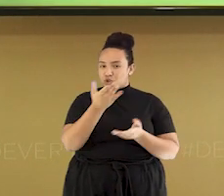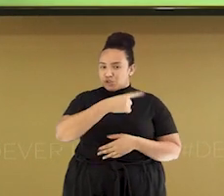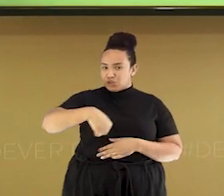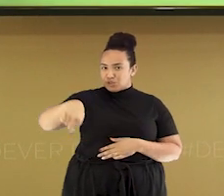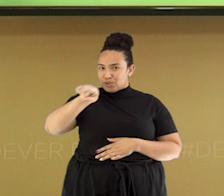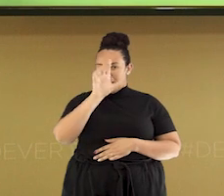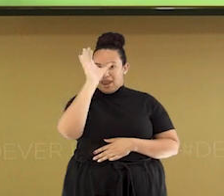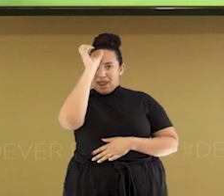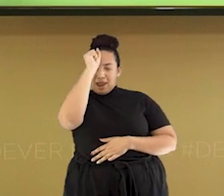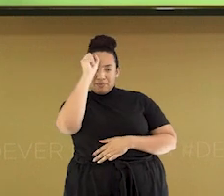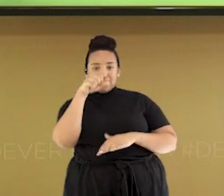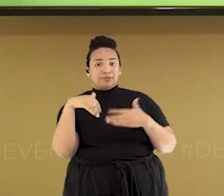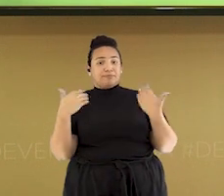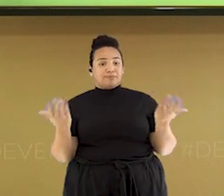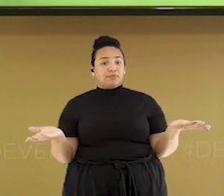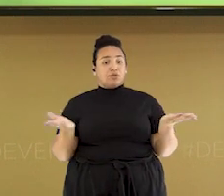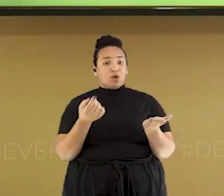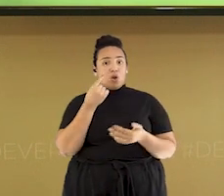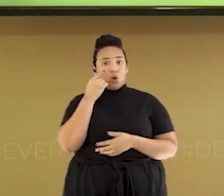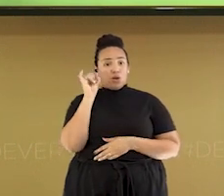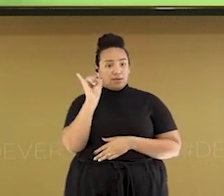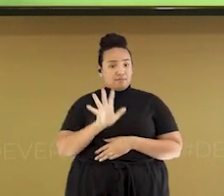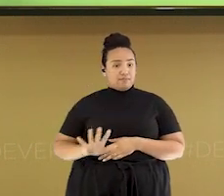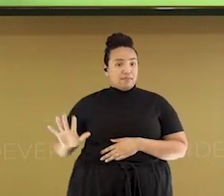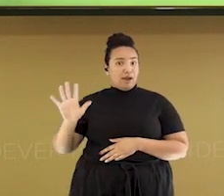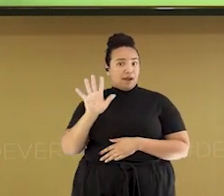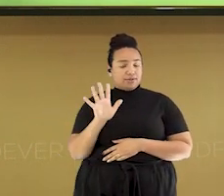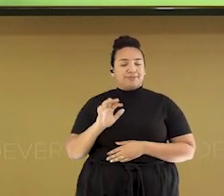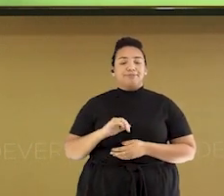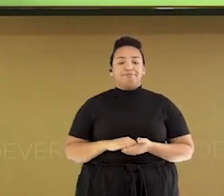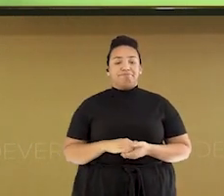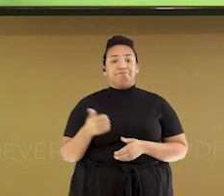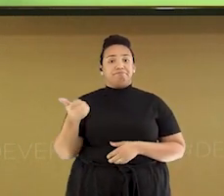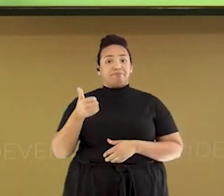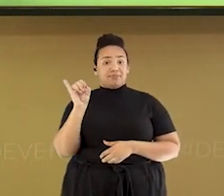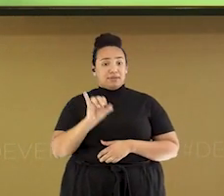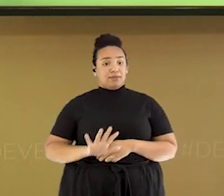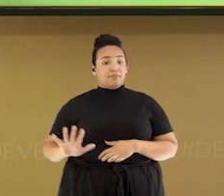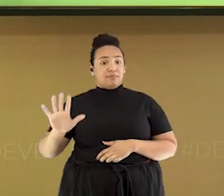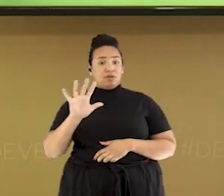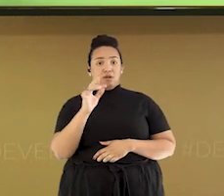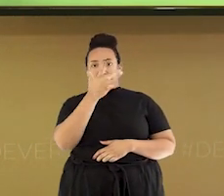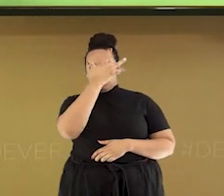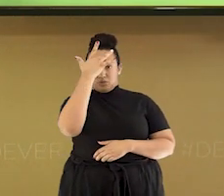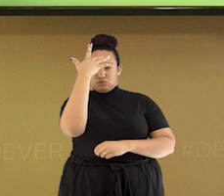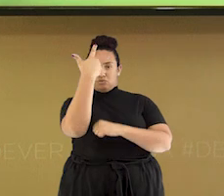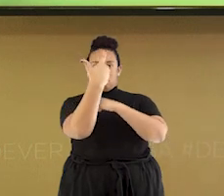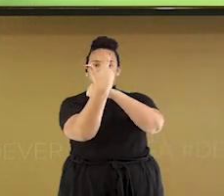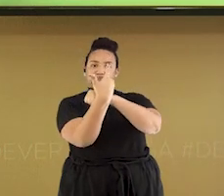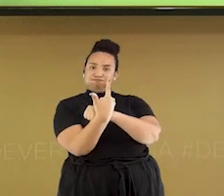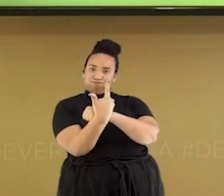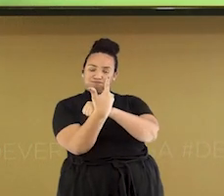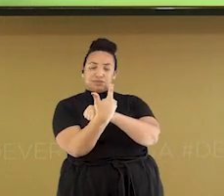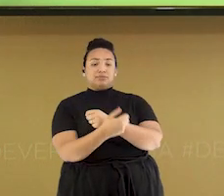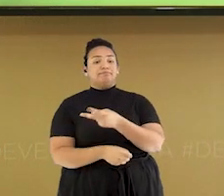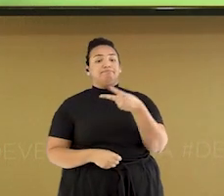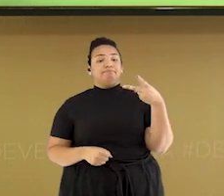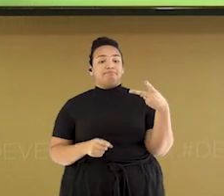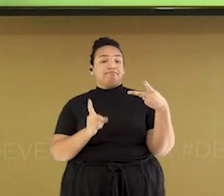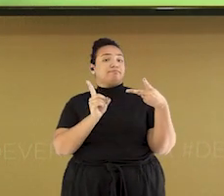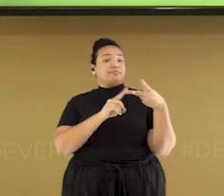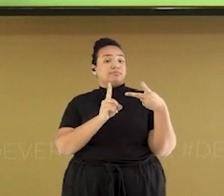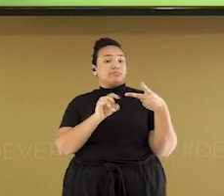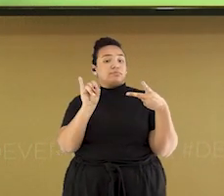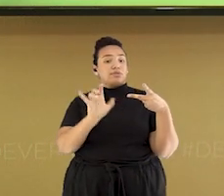Aqui nós temos algumas imagens. Na primeira imagem, nós vemos uma pessoa com uma câmera se gravando. Nessa outra,